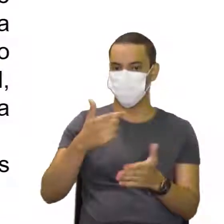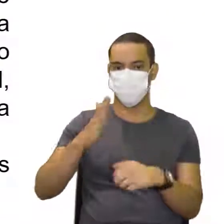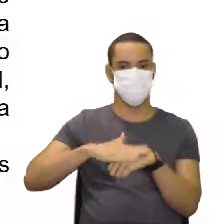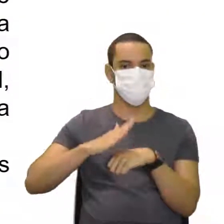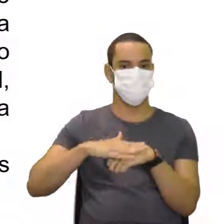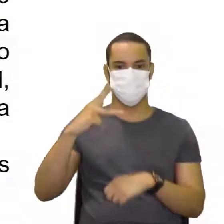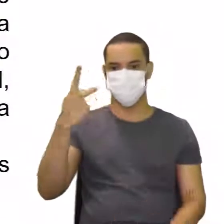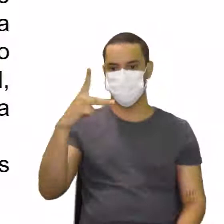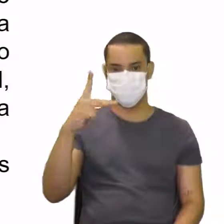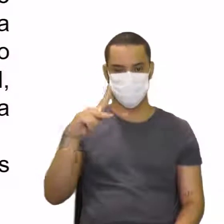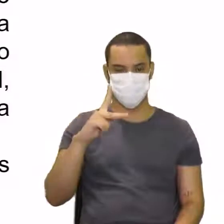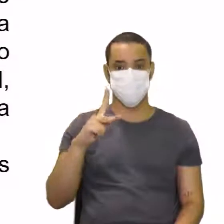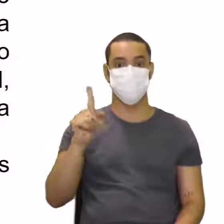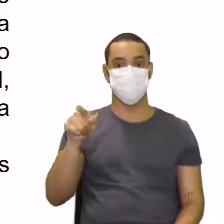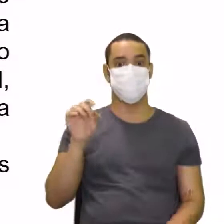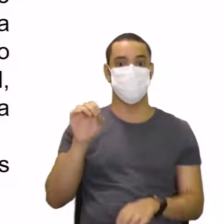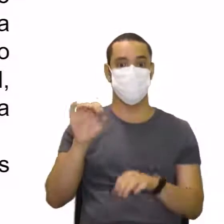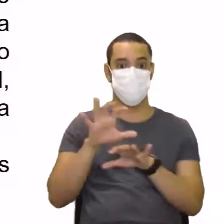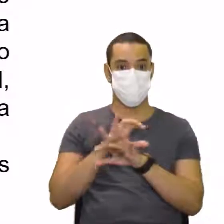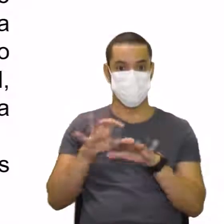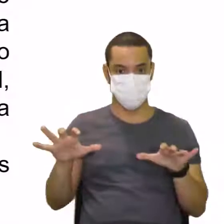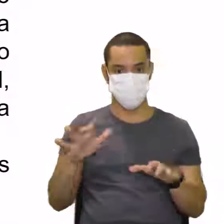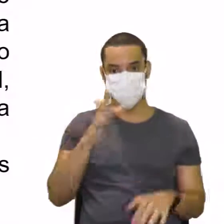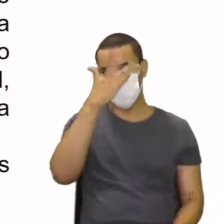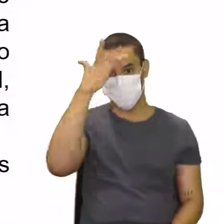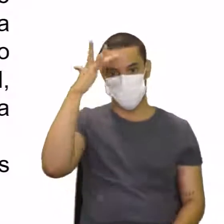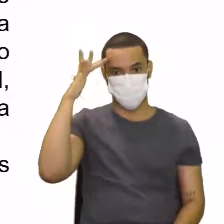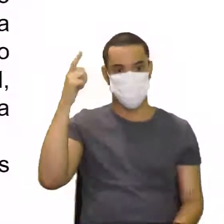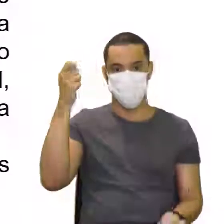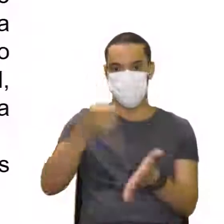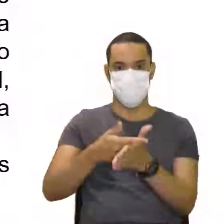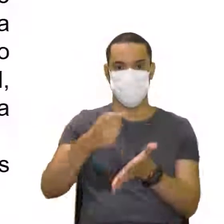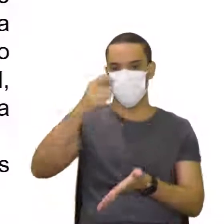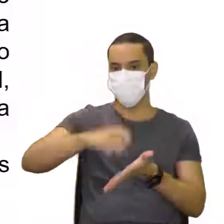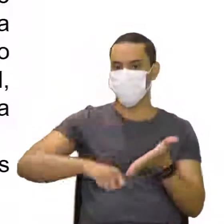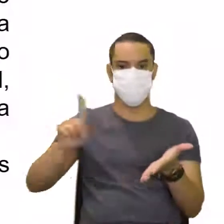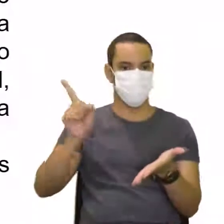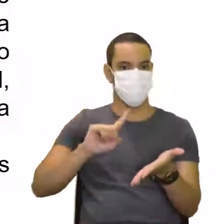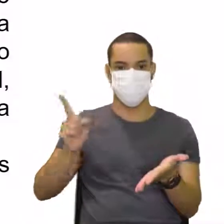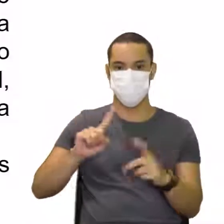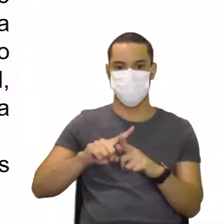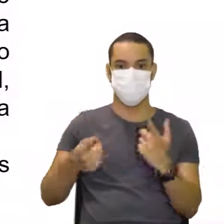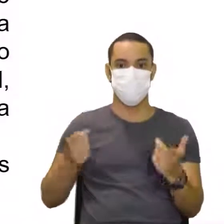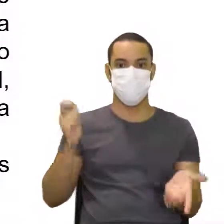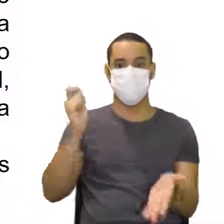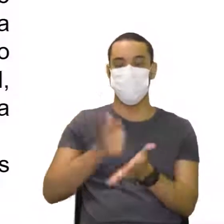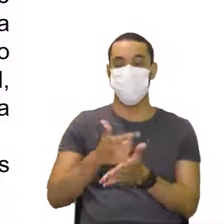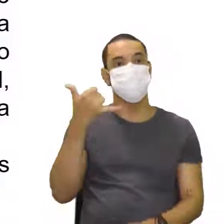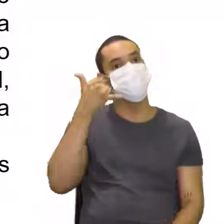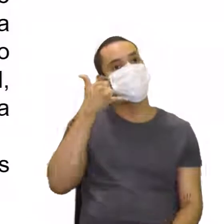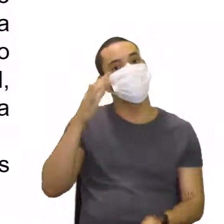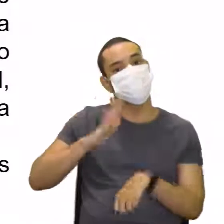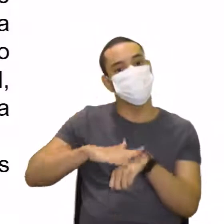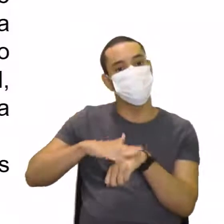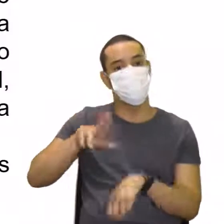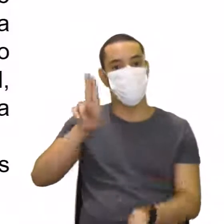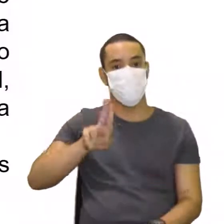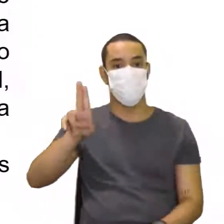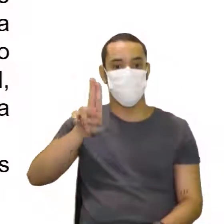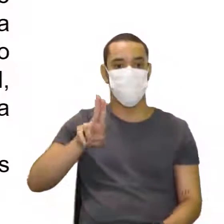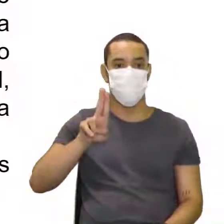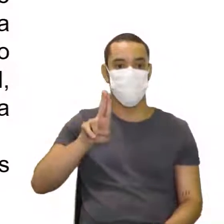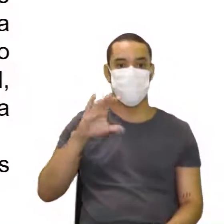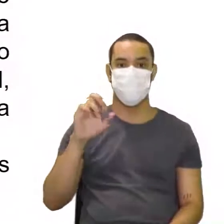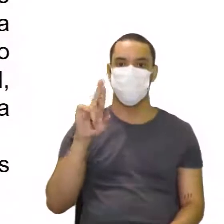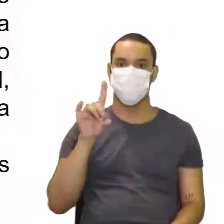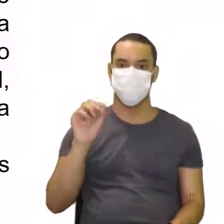né? Nessa modalidade, o usuário paga não pela assinatura básica do serviço, mas pelo tempo de uso na forma de